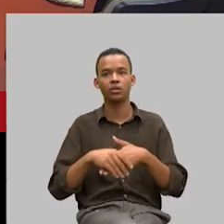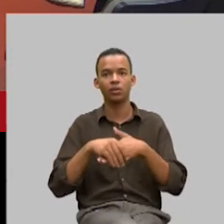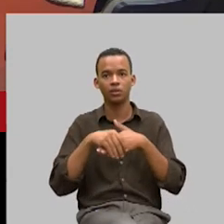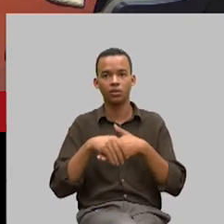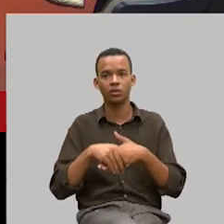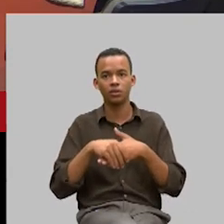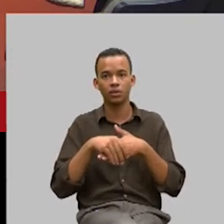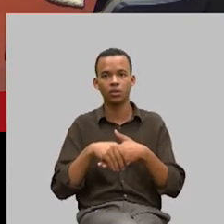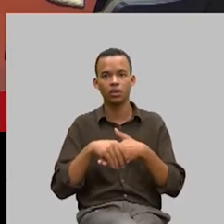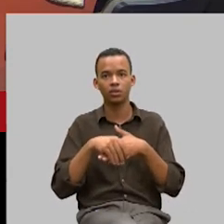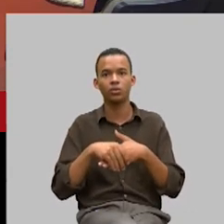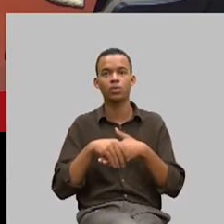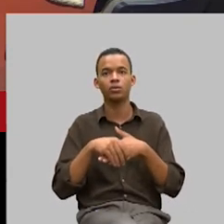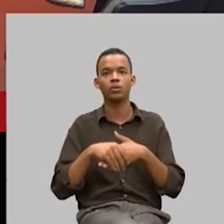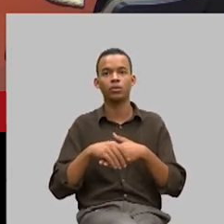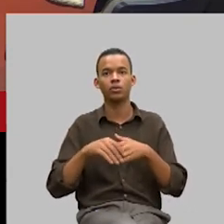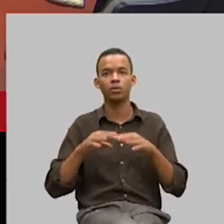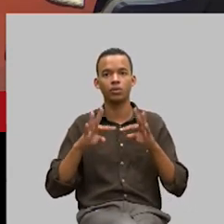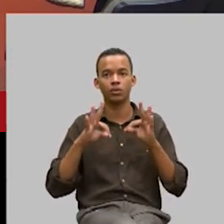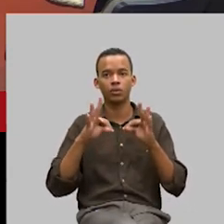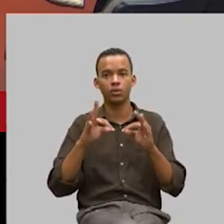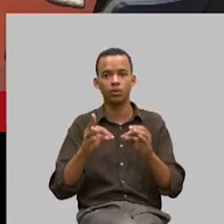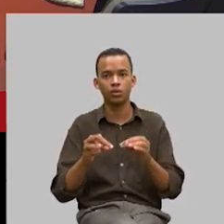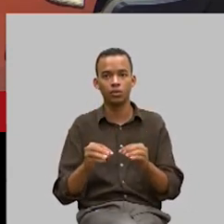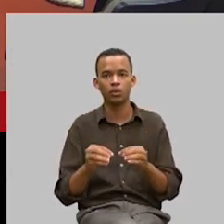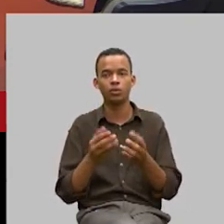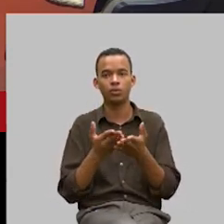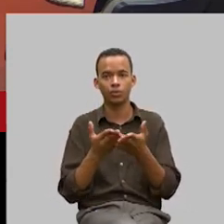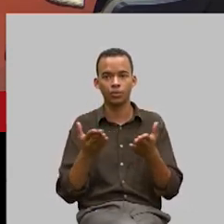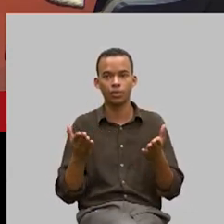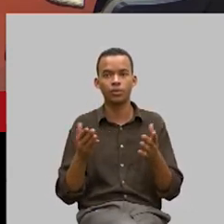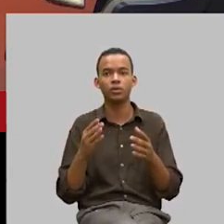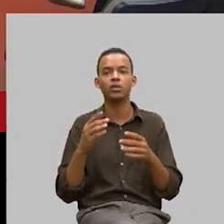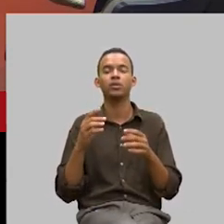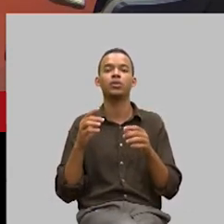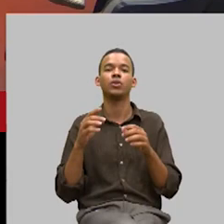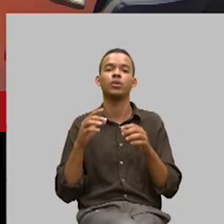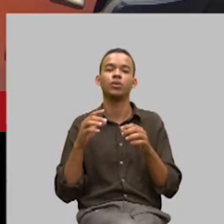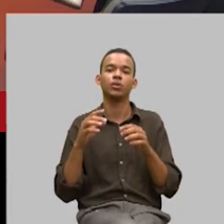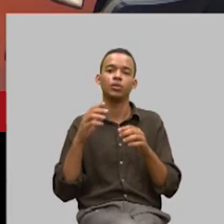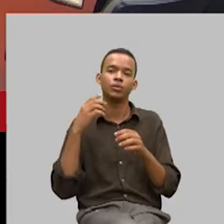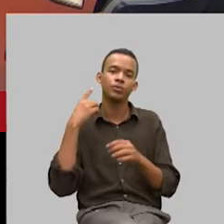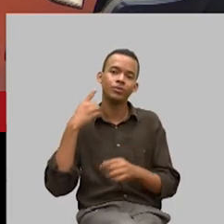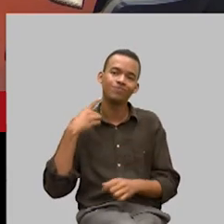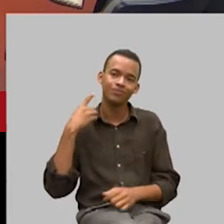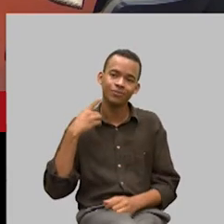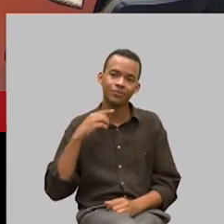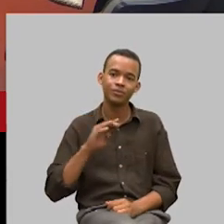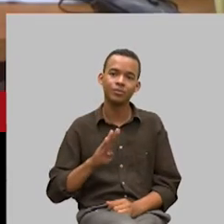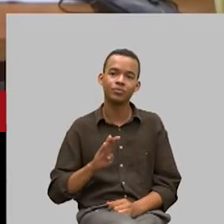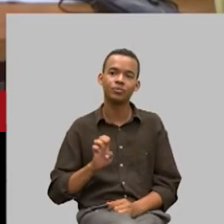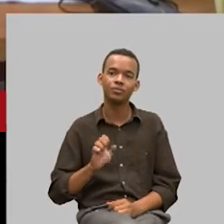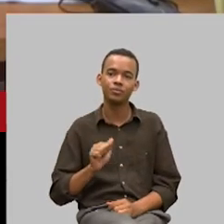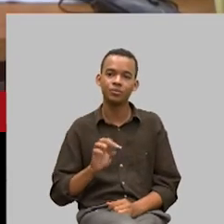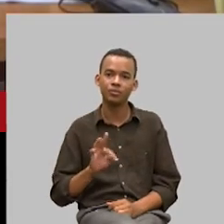analise e finalmente a gente vai estar se conhecendo porque eu faço parte do fórum também né e a analisia é uma guerreira lá